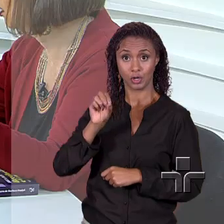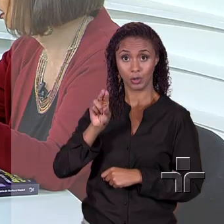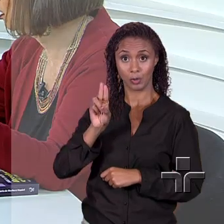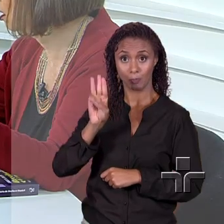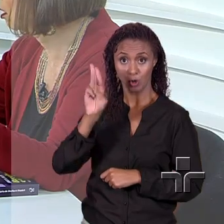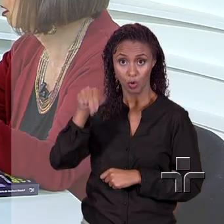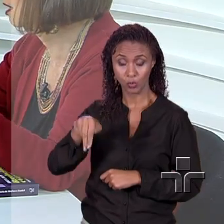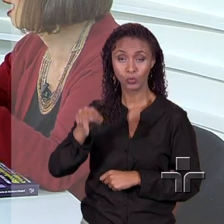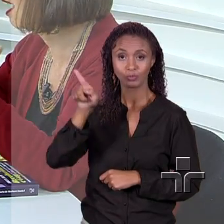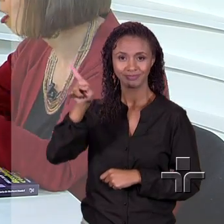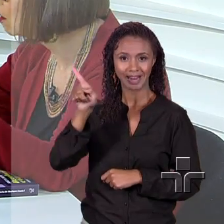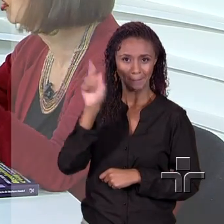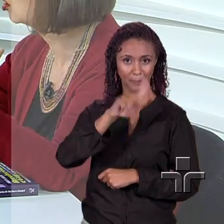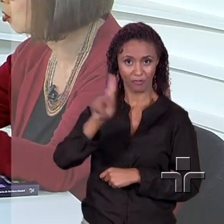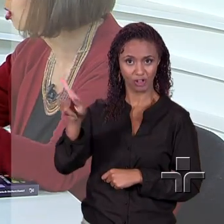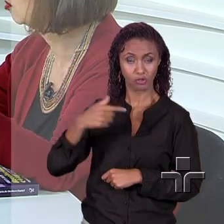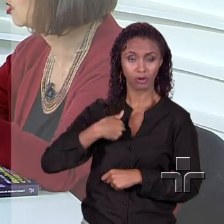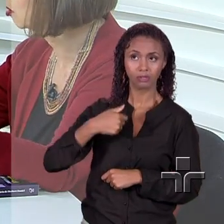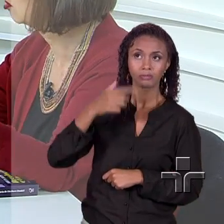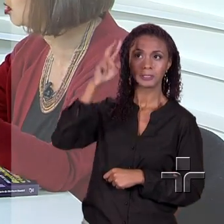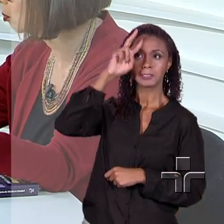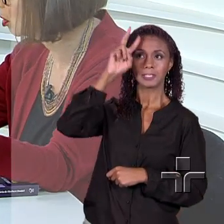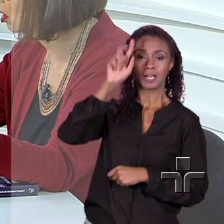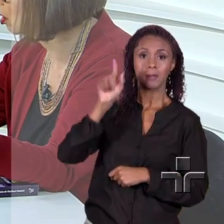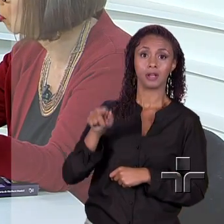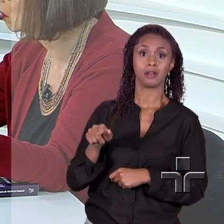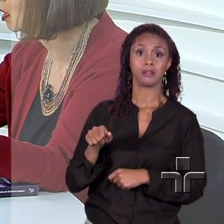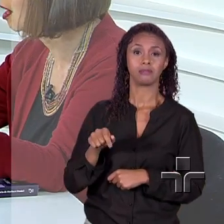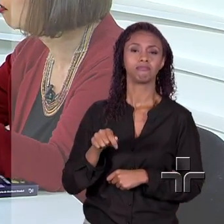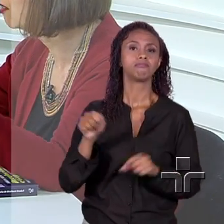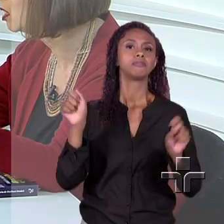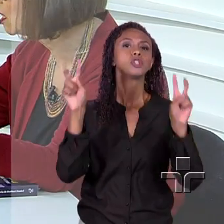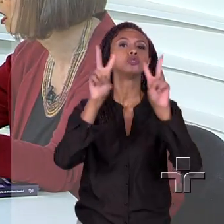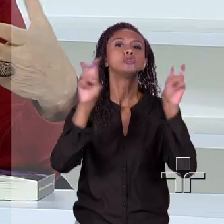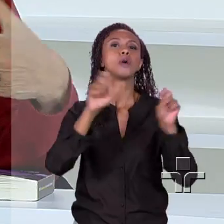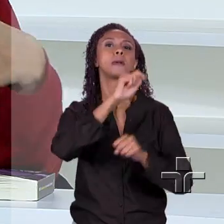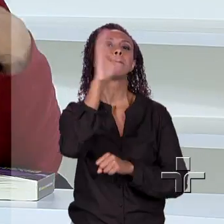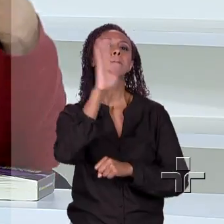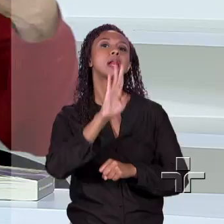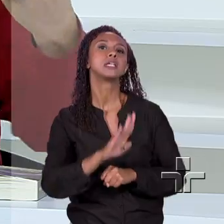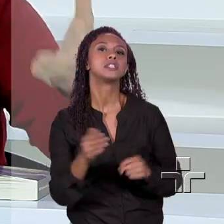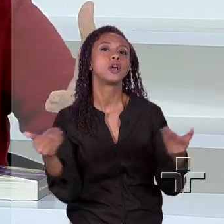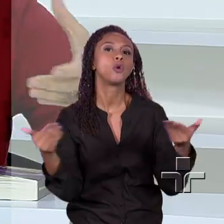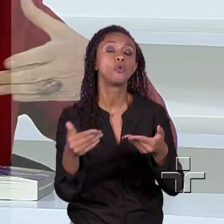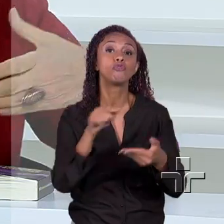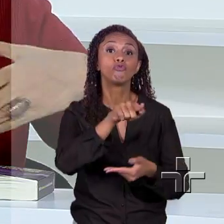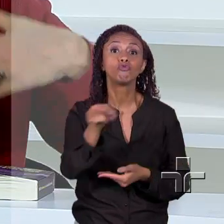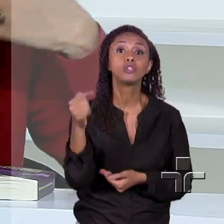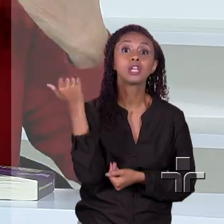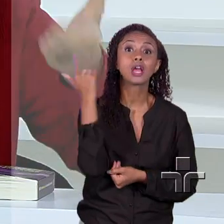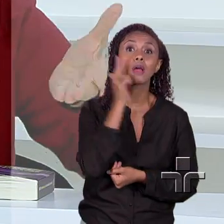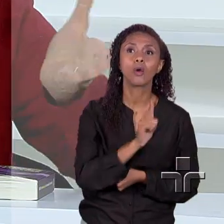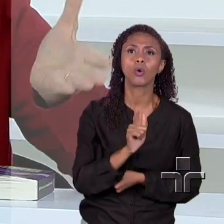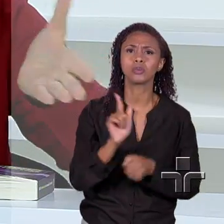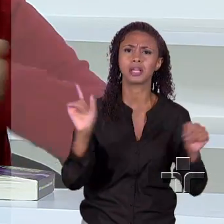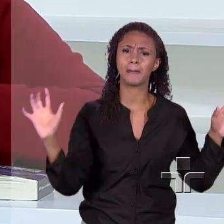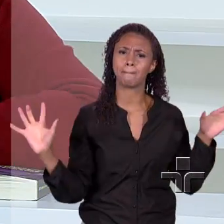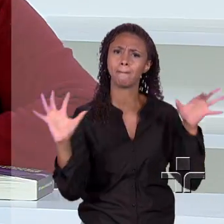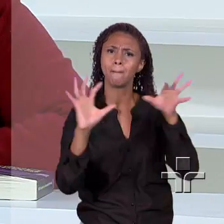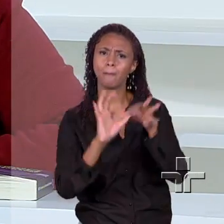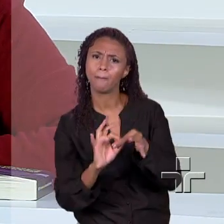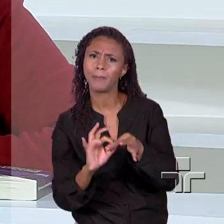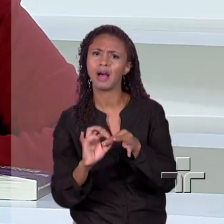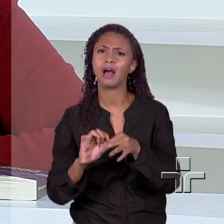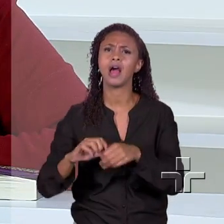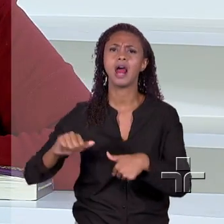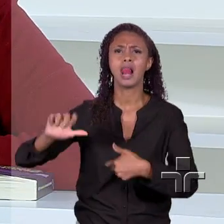já vi dar aula de história do Brasil contemporâneo e galvanizar americanos, brasileiros, latino-americanos nesta